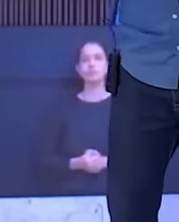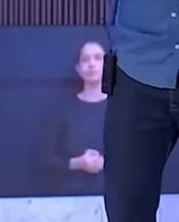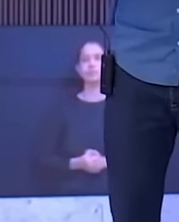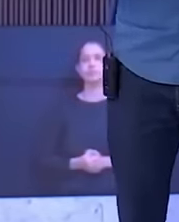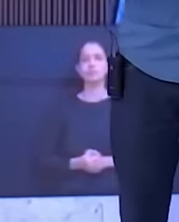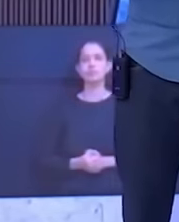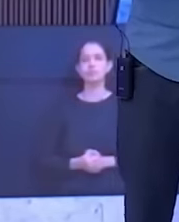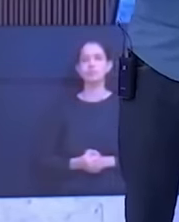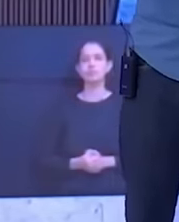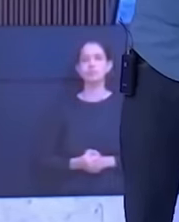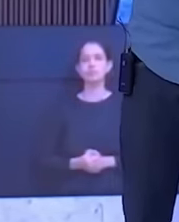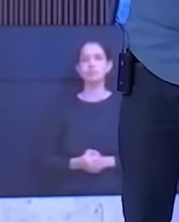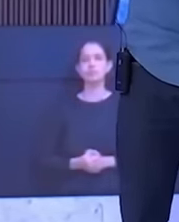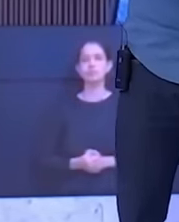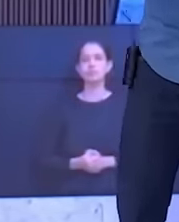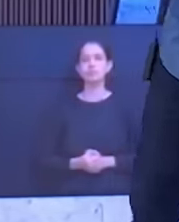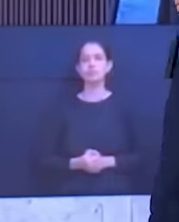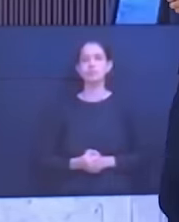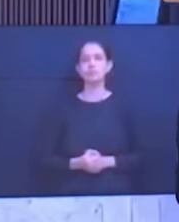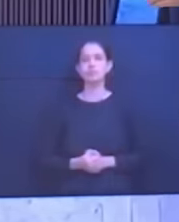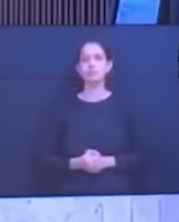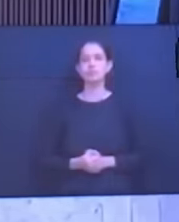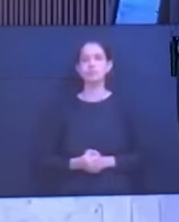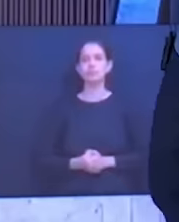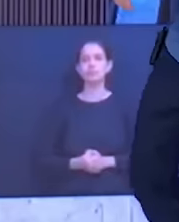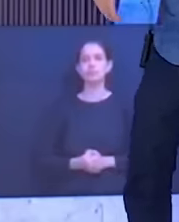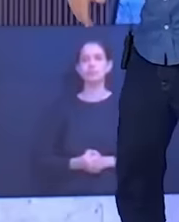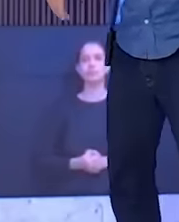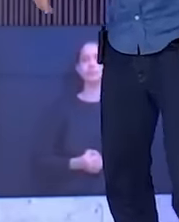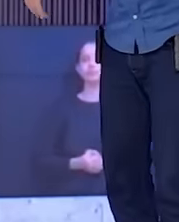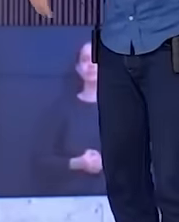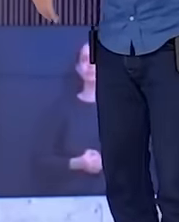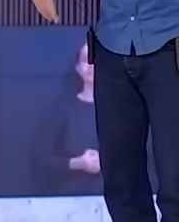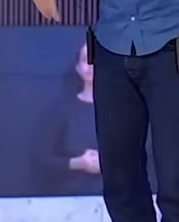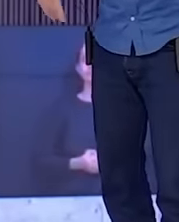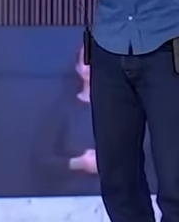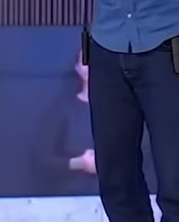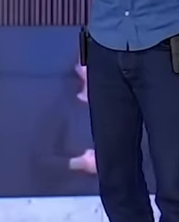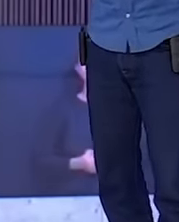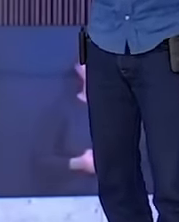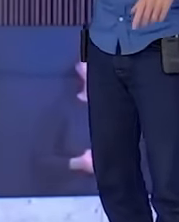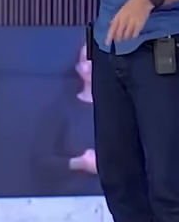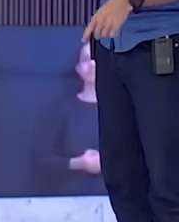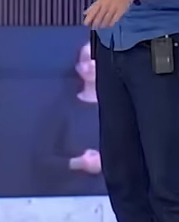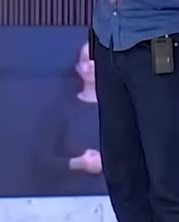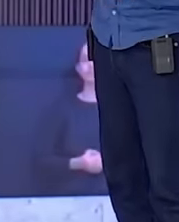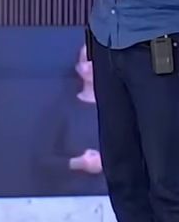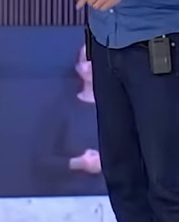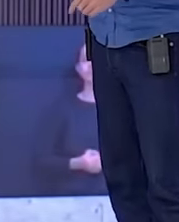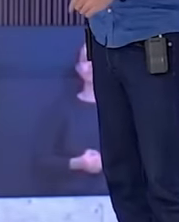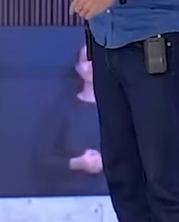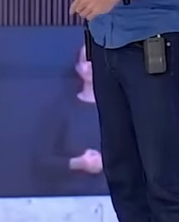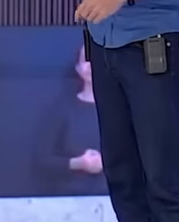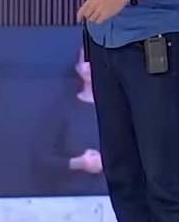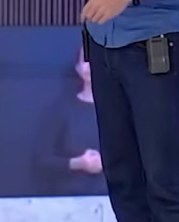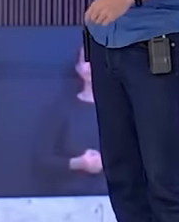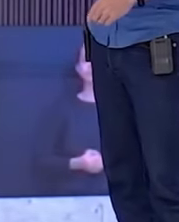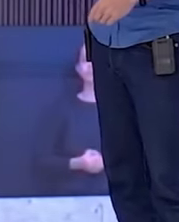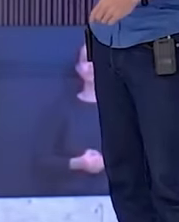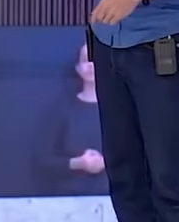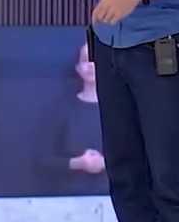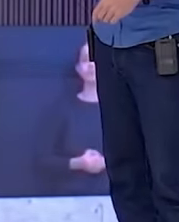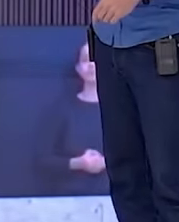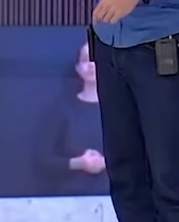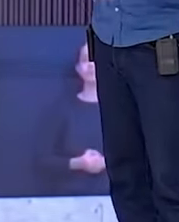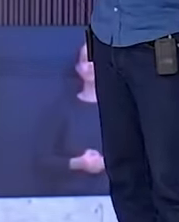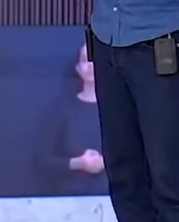vive na periferia. Temos, temos. E eu quero aqui, diante de todo mundo, falar, ó, irmão, a gente não esquece de